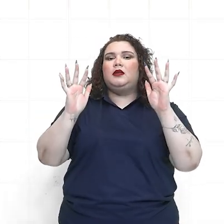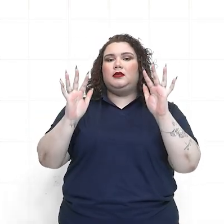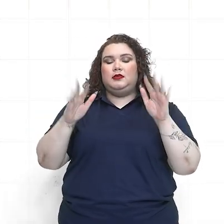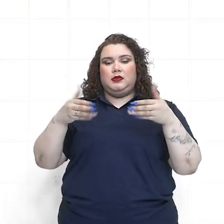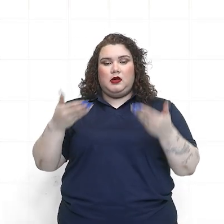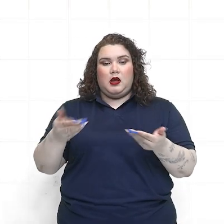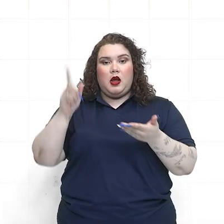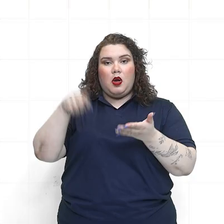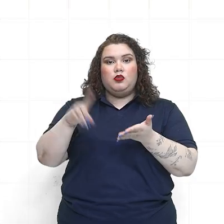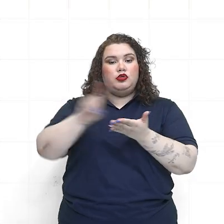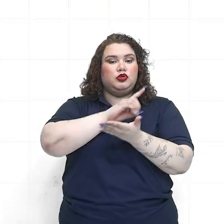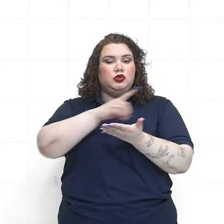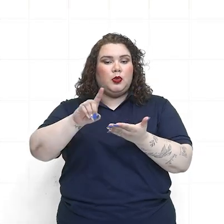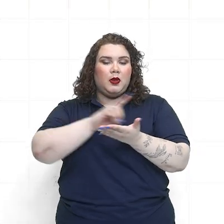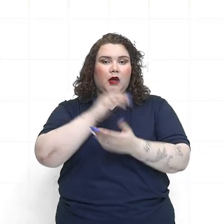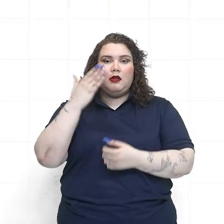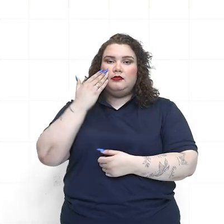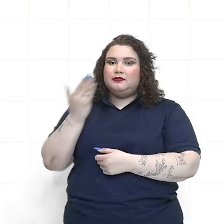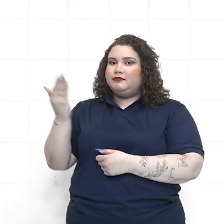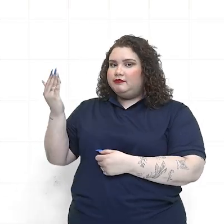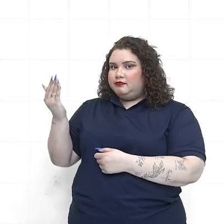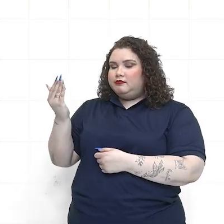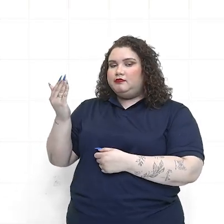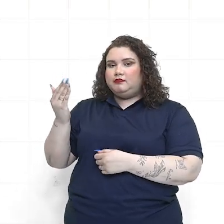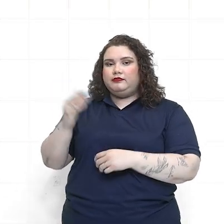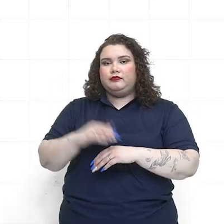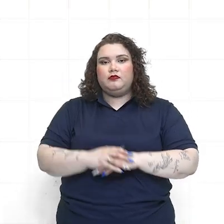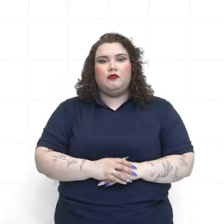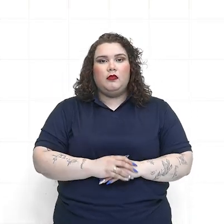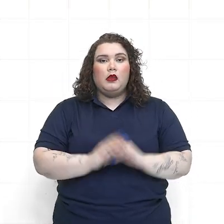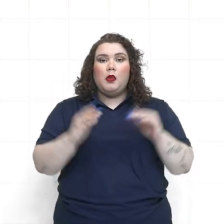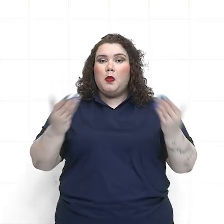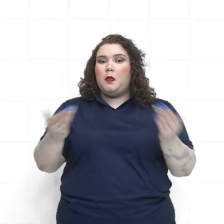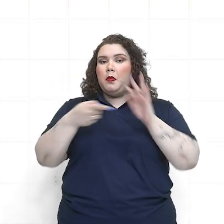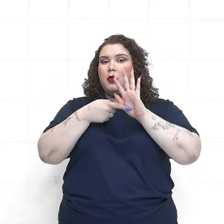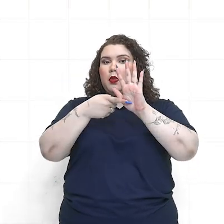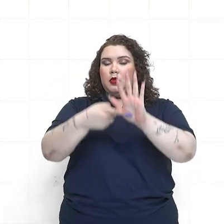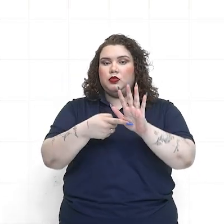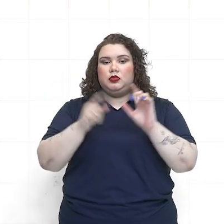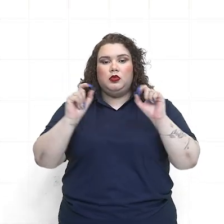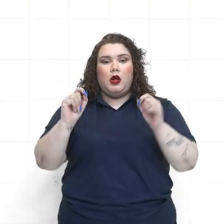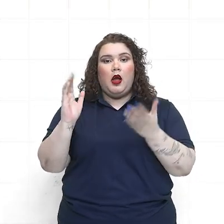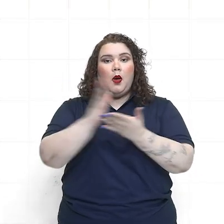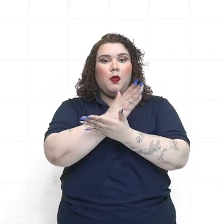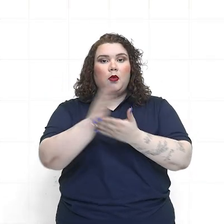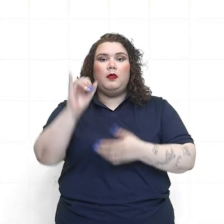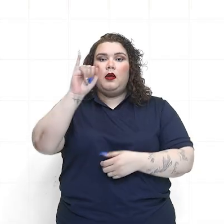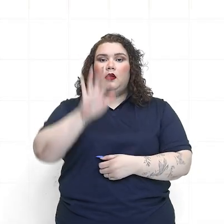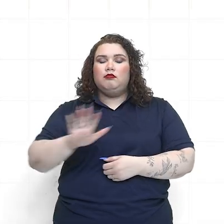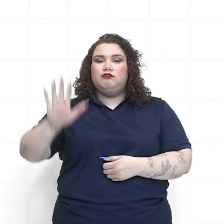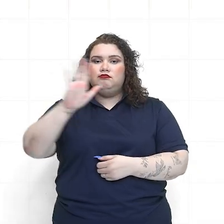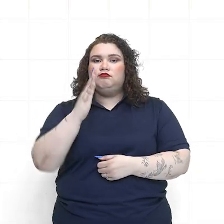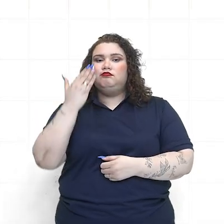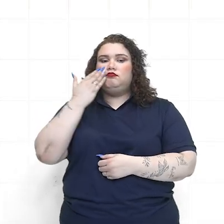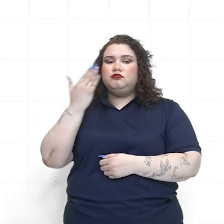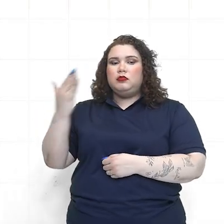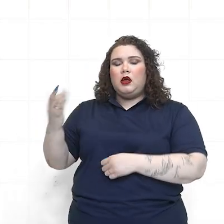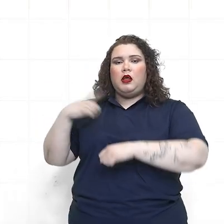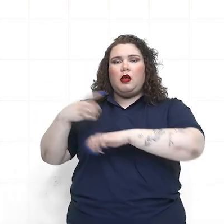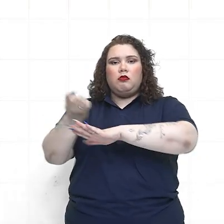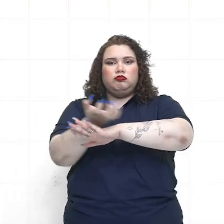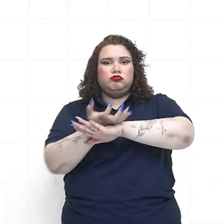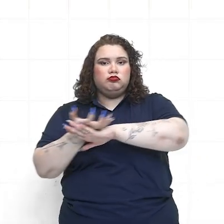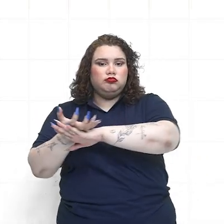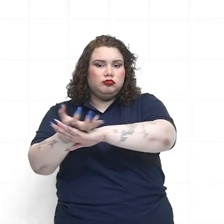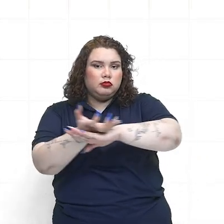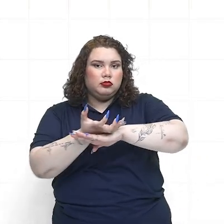dicionário Oxford, né? Então, observem aí, trago para vocês, então, algumas imagens ligadas aí à Vitória